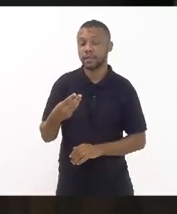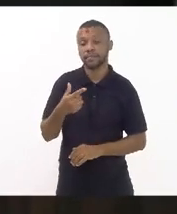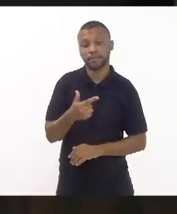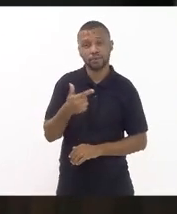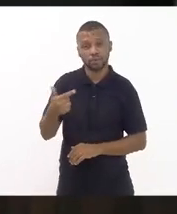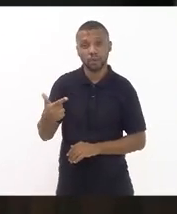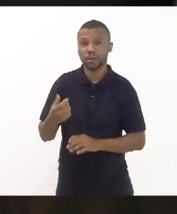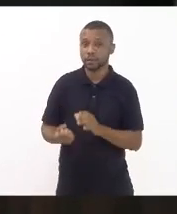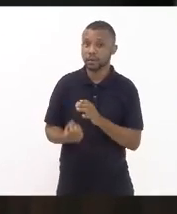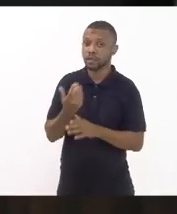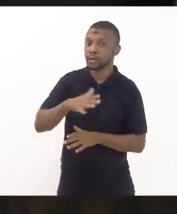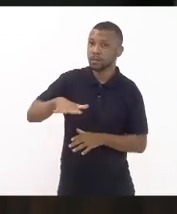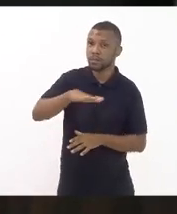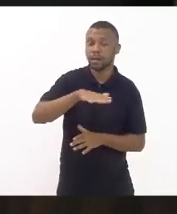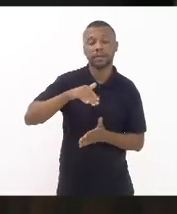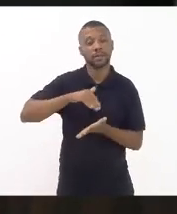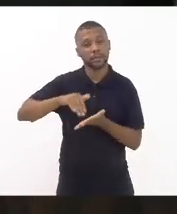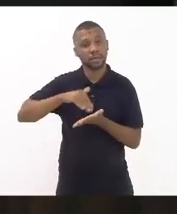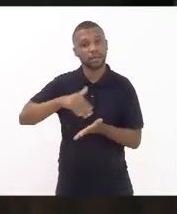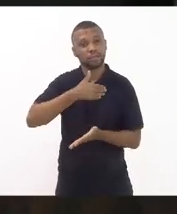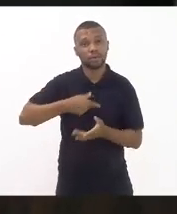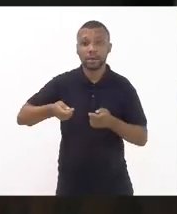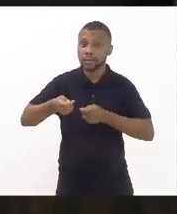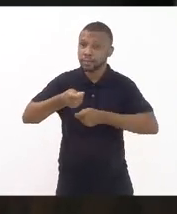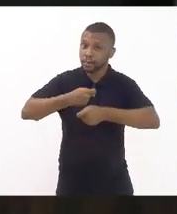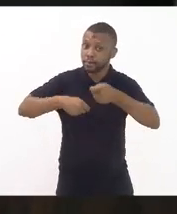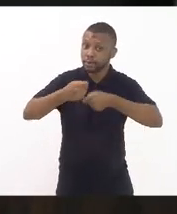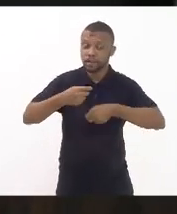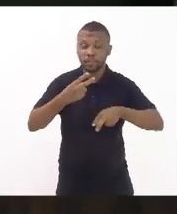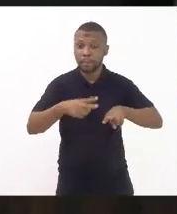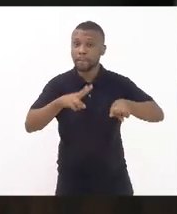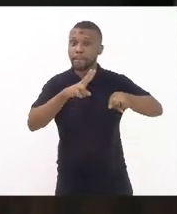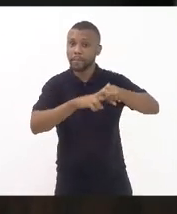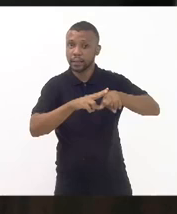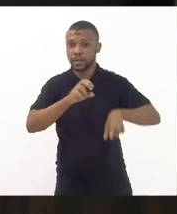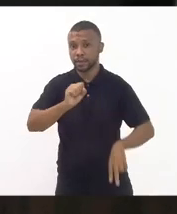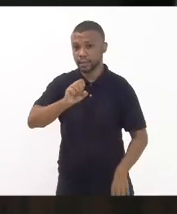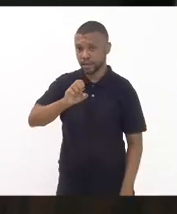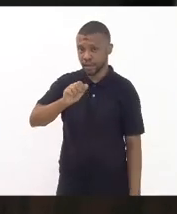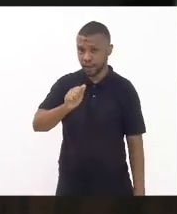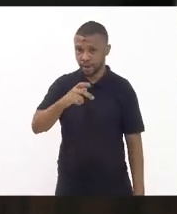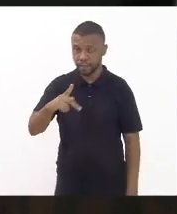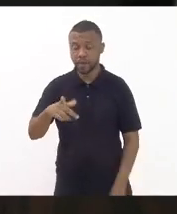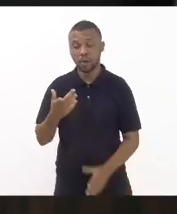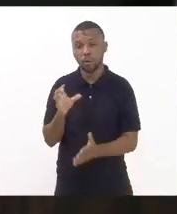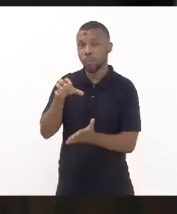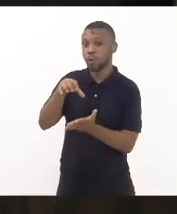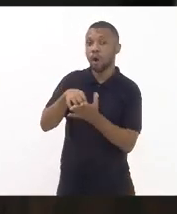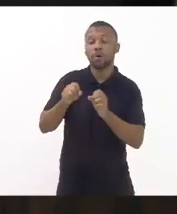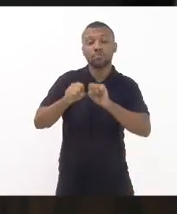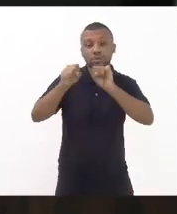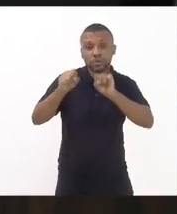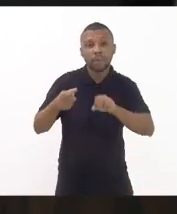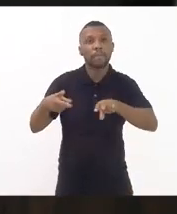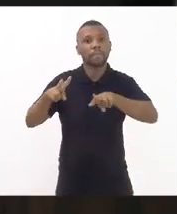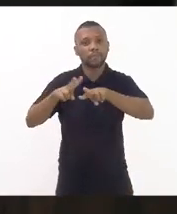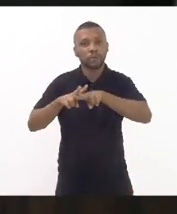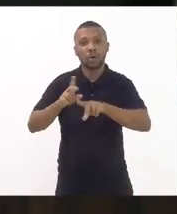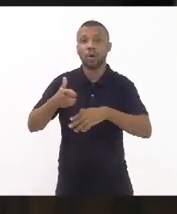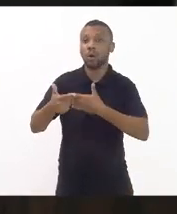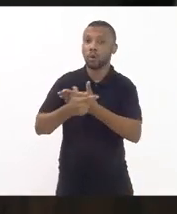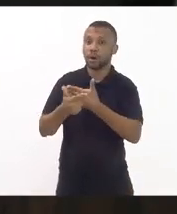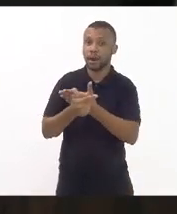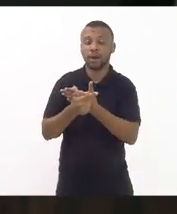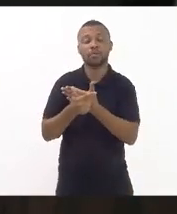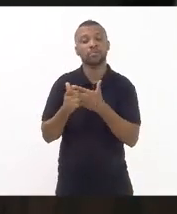âmbito da Secretaria de Estado de Administração Penitenciária, órgão de gestão do sistema prisional, o cargo de agente de execução